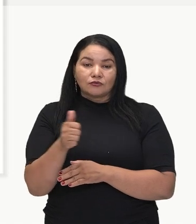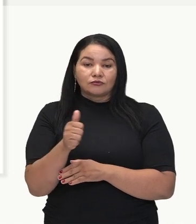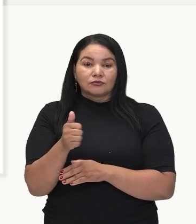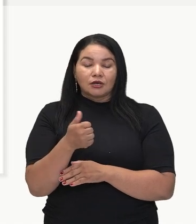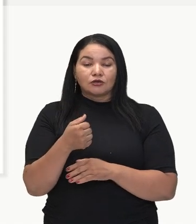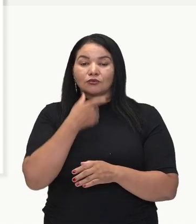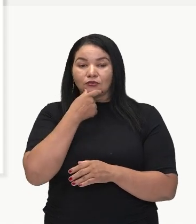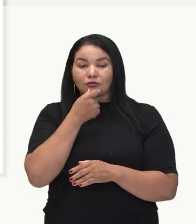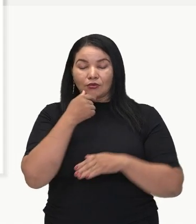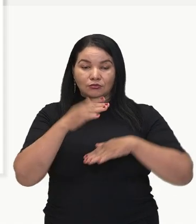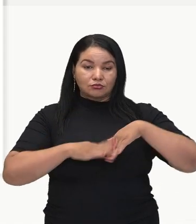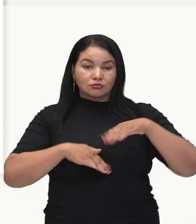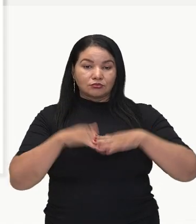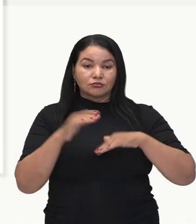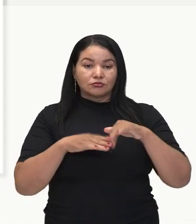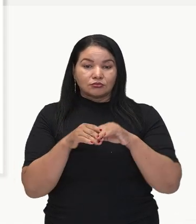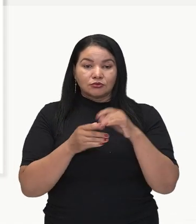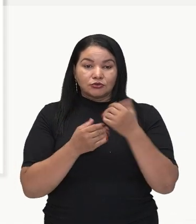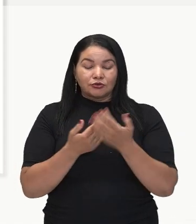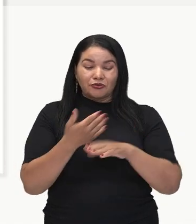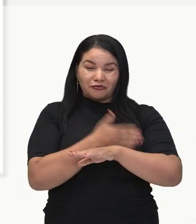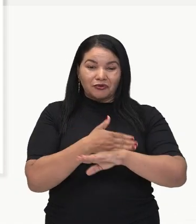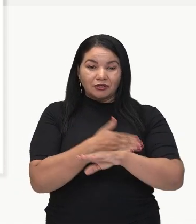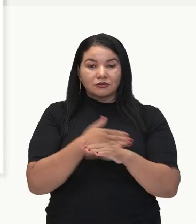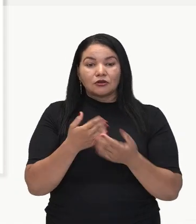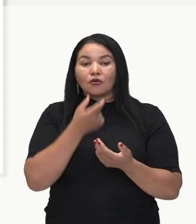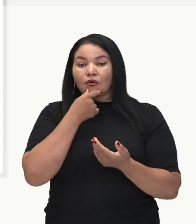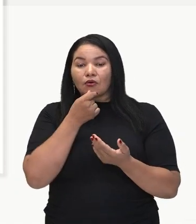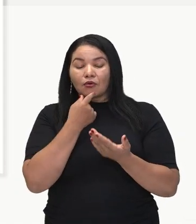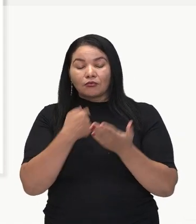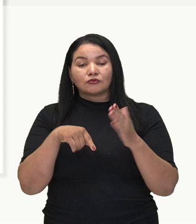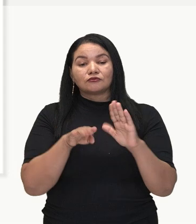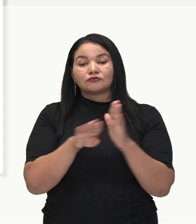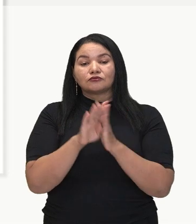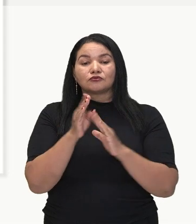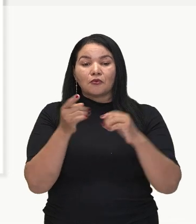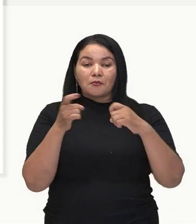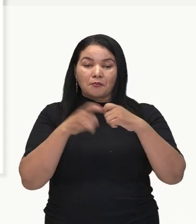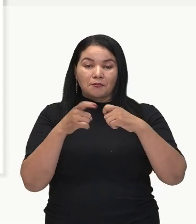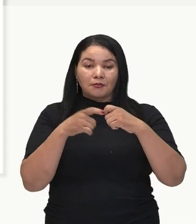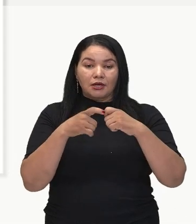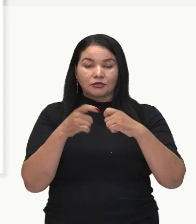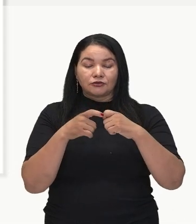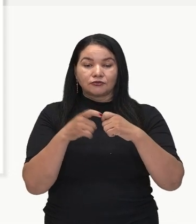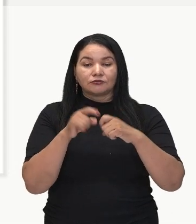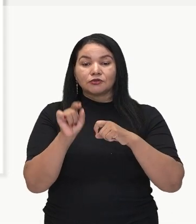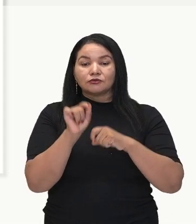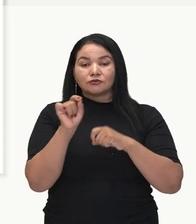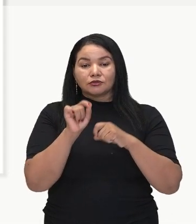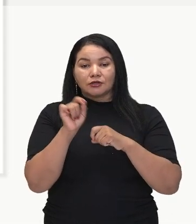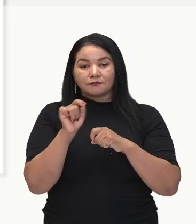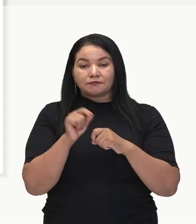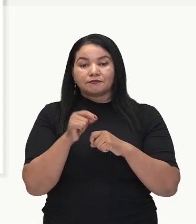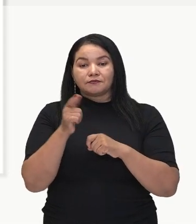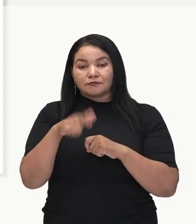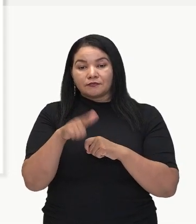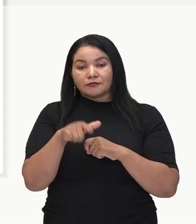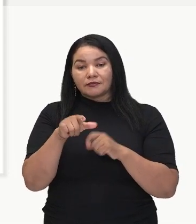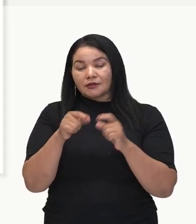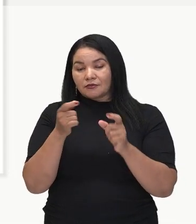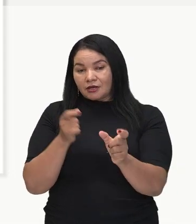que buscava atendimento com um otorrino, olha só também aqui, temos aqui mais uma